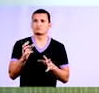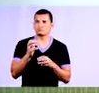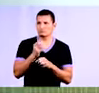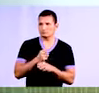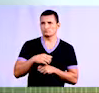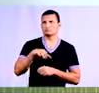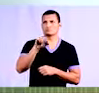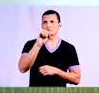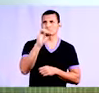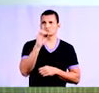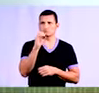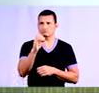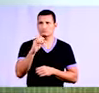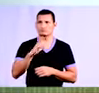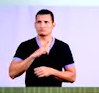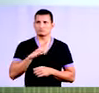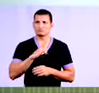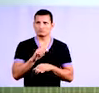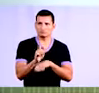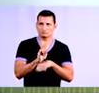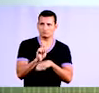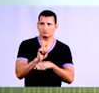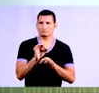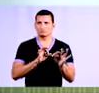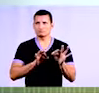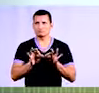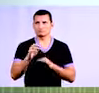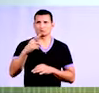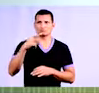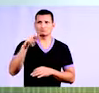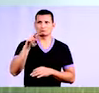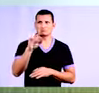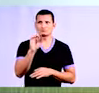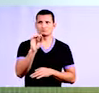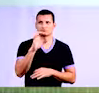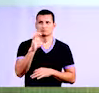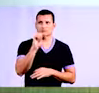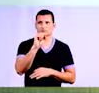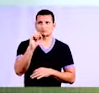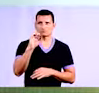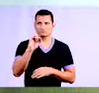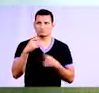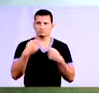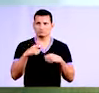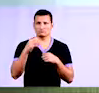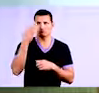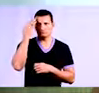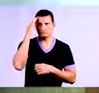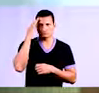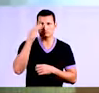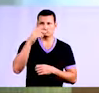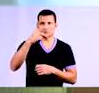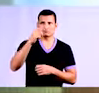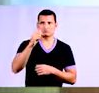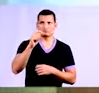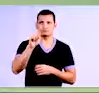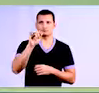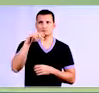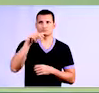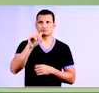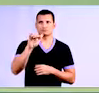sistema operacional está gerenciando os processos, nós temos que entender aqui sobre paginação de